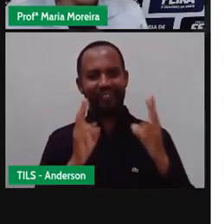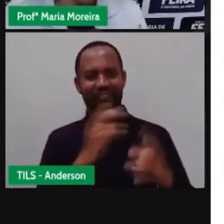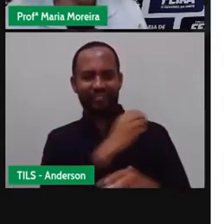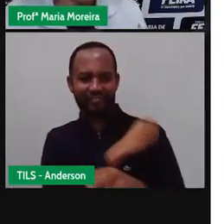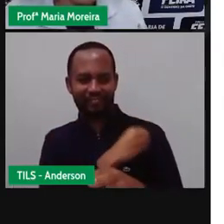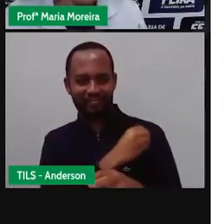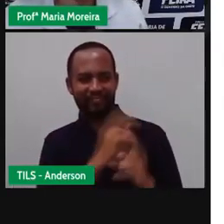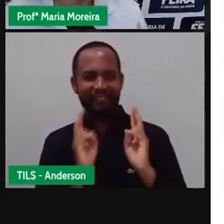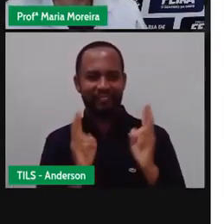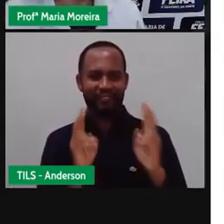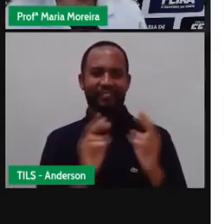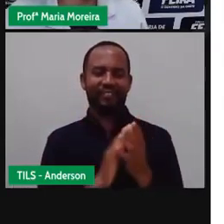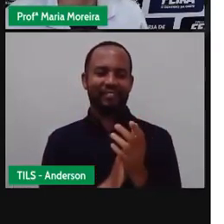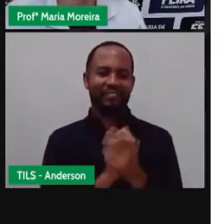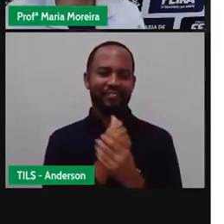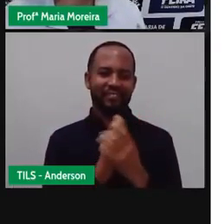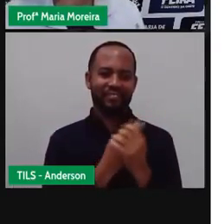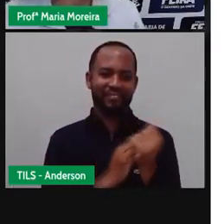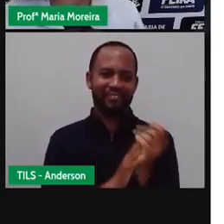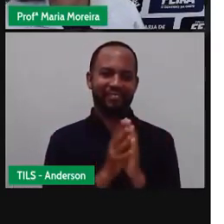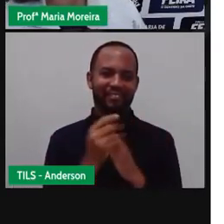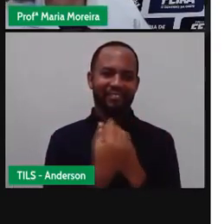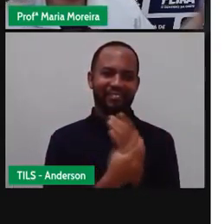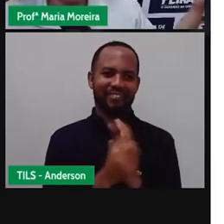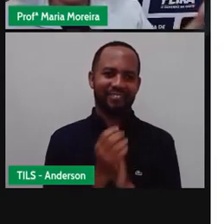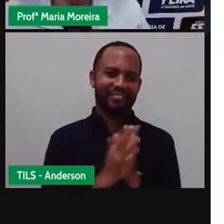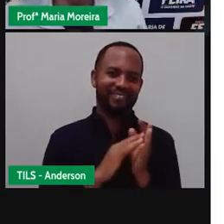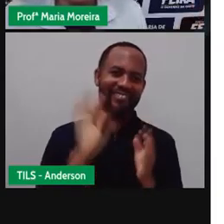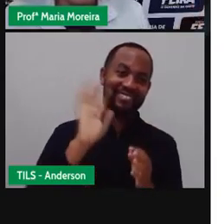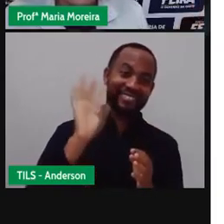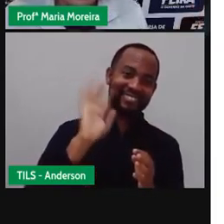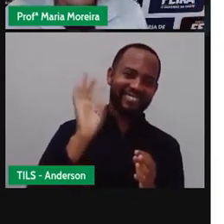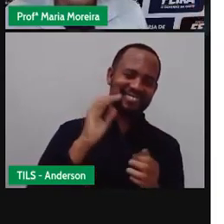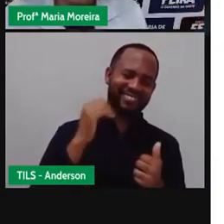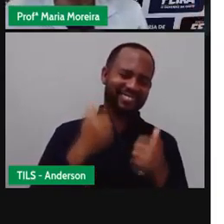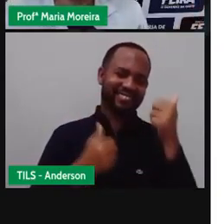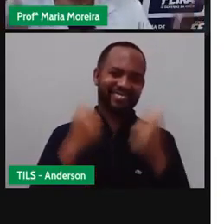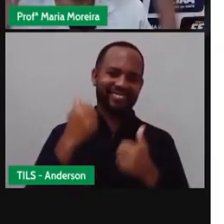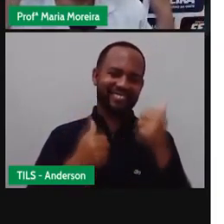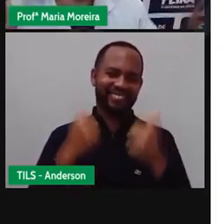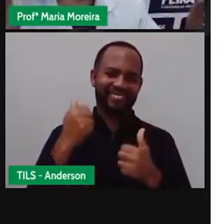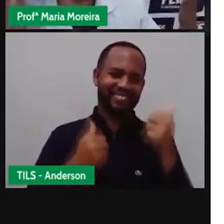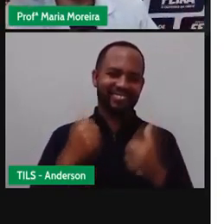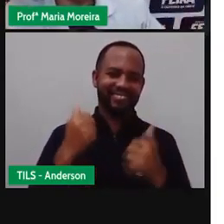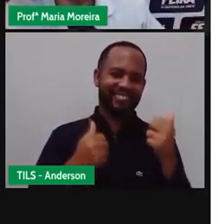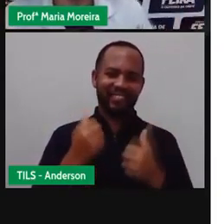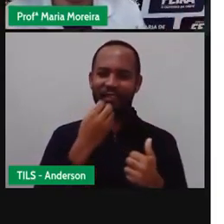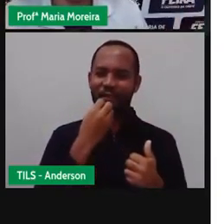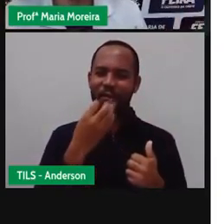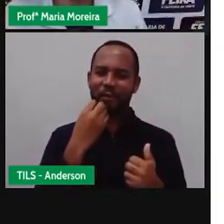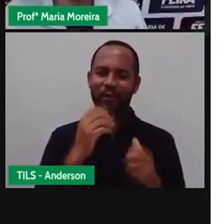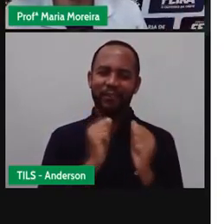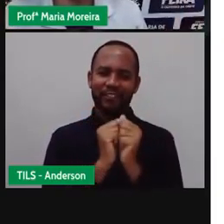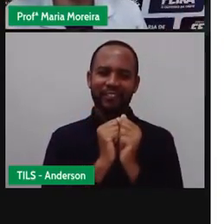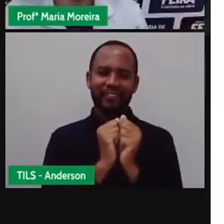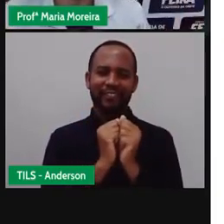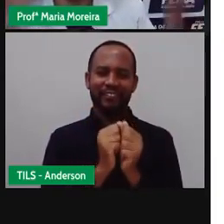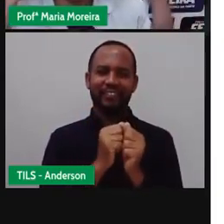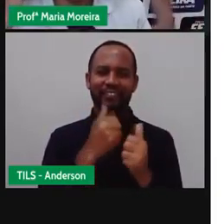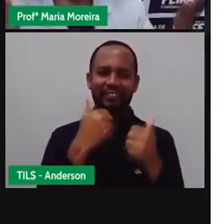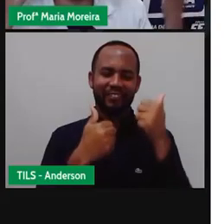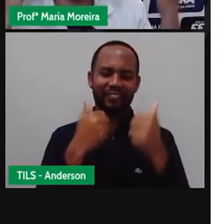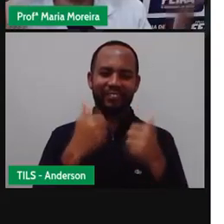digam para a gente, olha... Fui seu aluno para Maria, fui seu aluno, Anderson. E foi um imenso prazer estar com vocês aqui